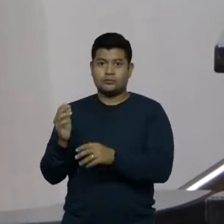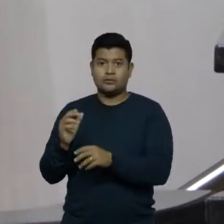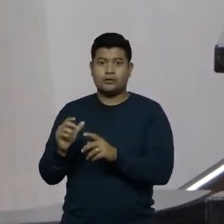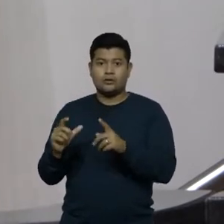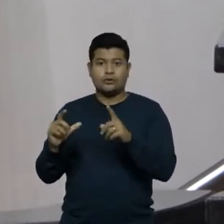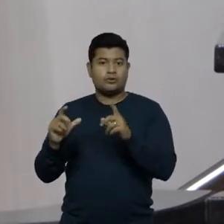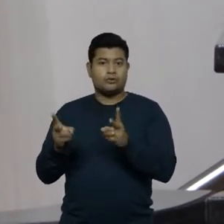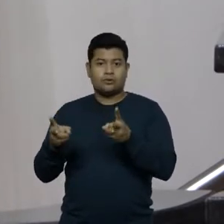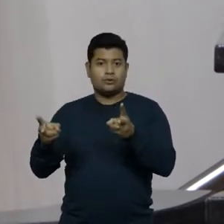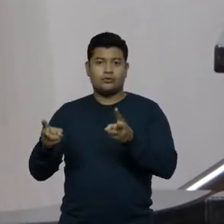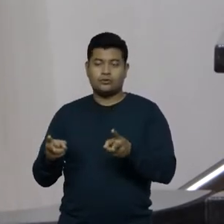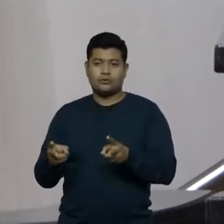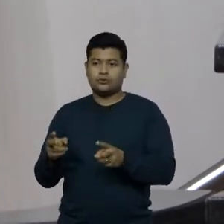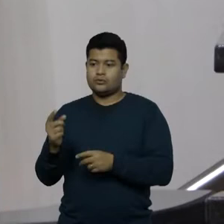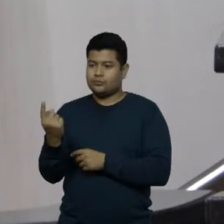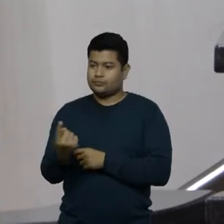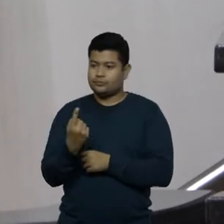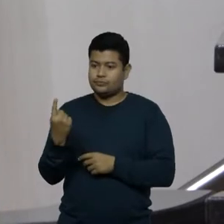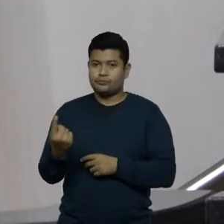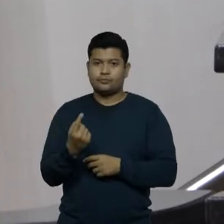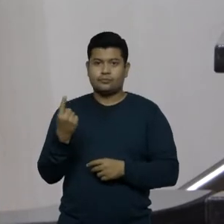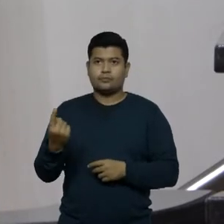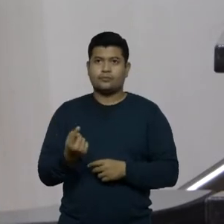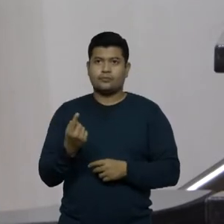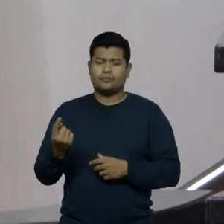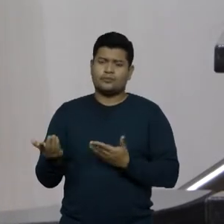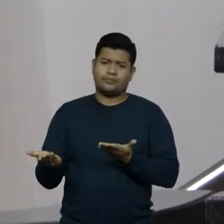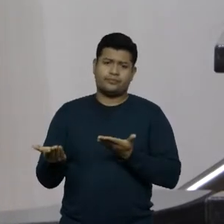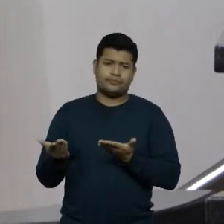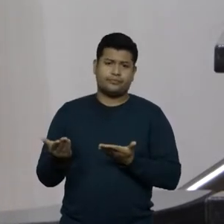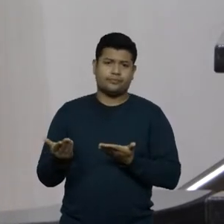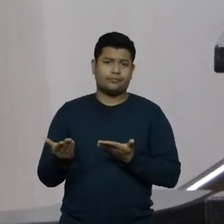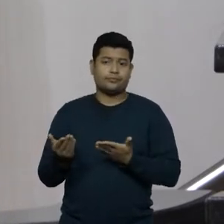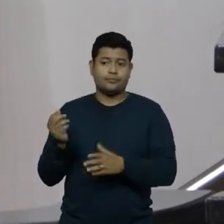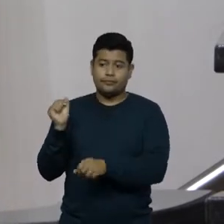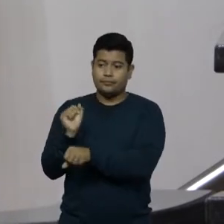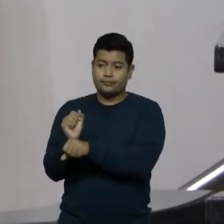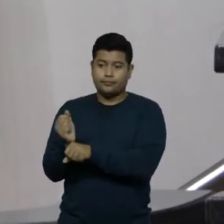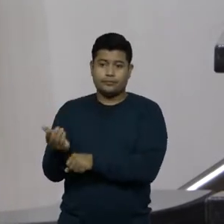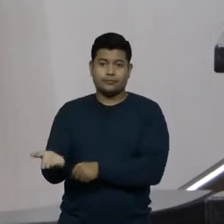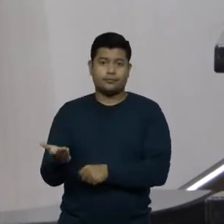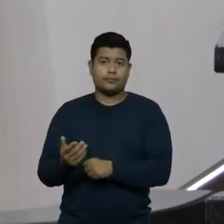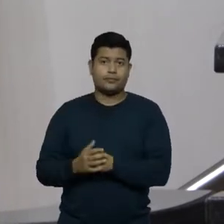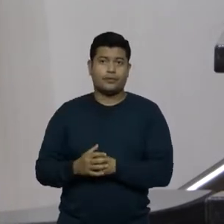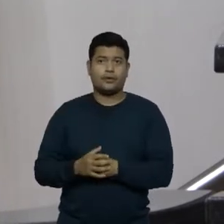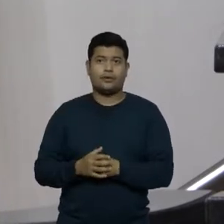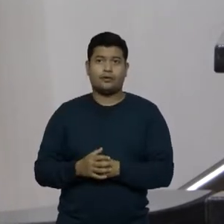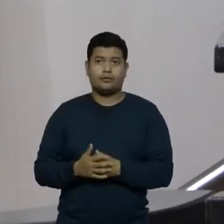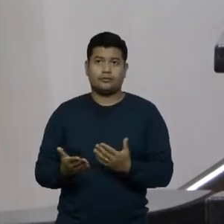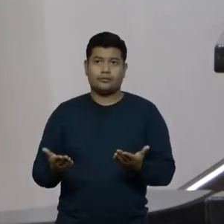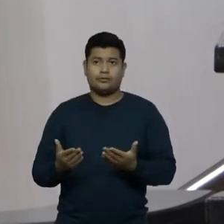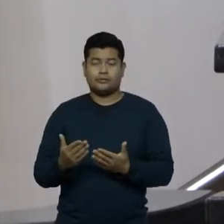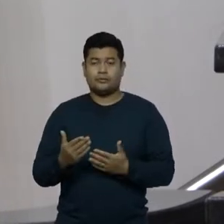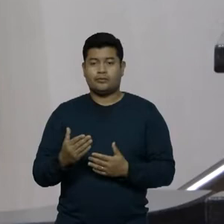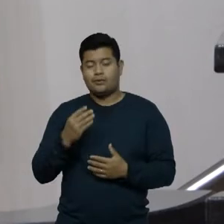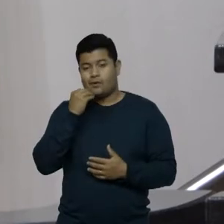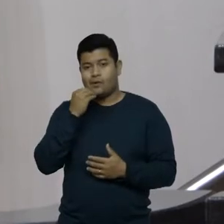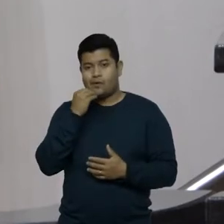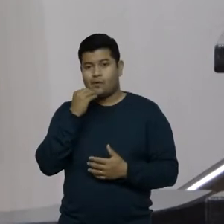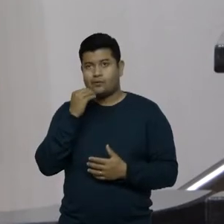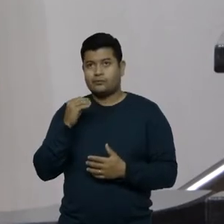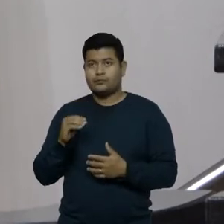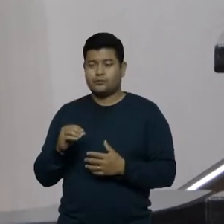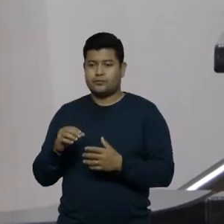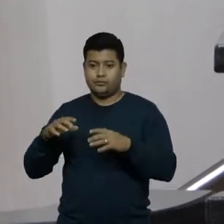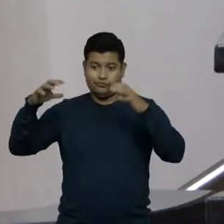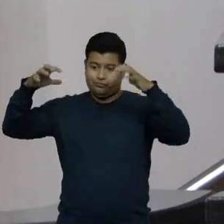solitárias isoladas tadinha as duas máquinas lá Claro agora não tava em cima do barranco Porque como